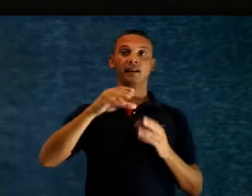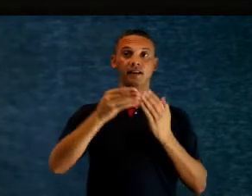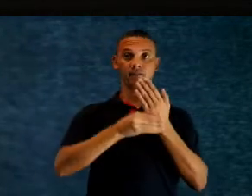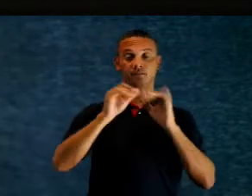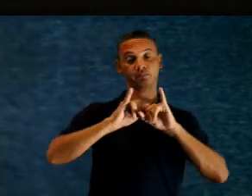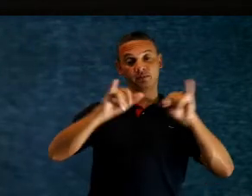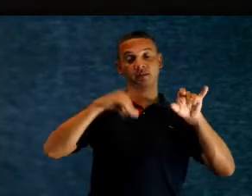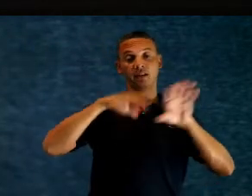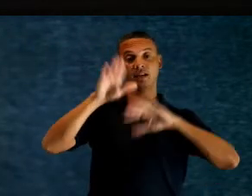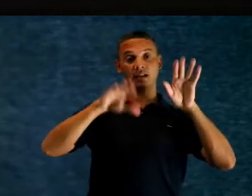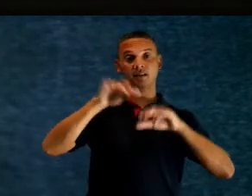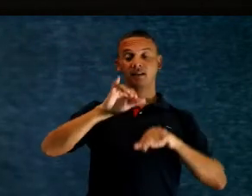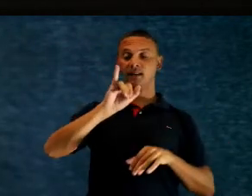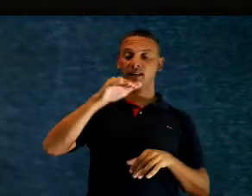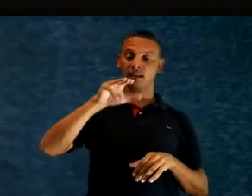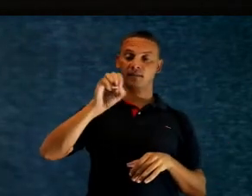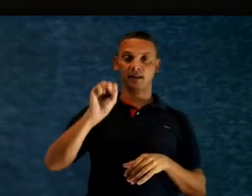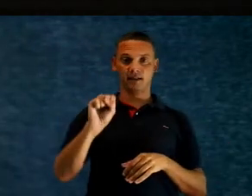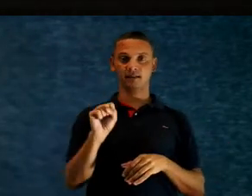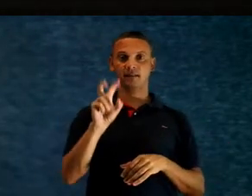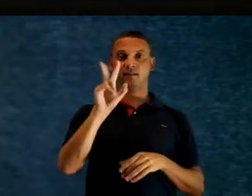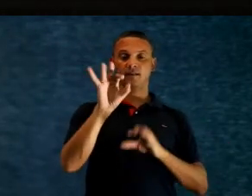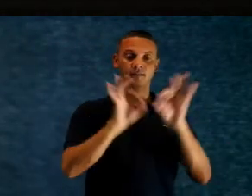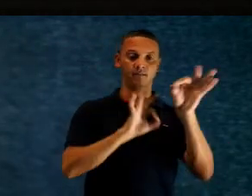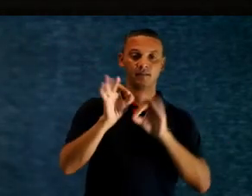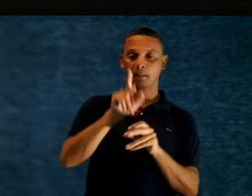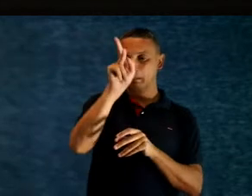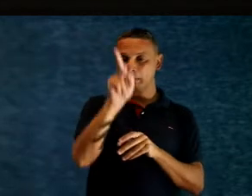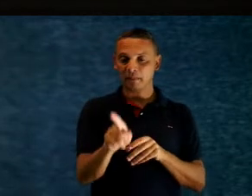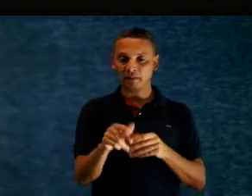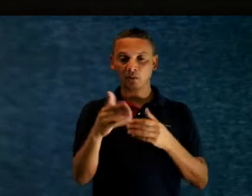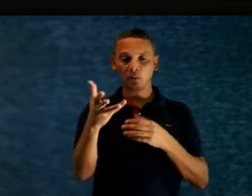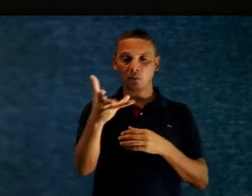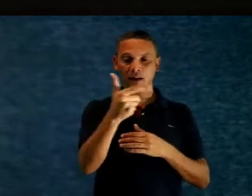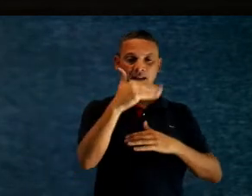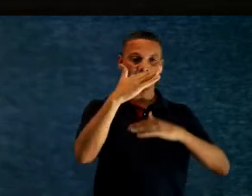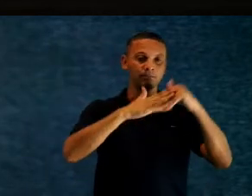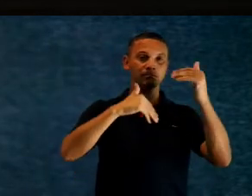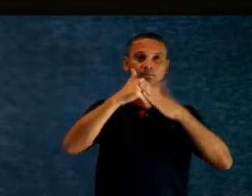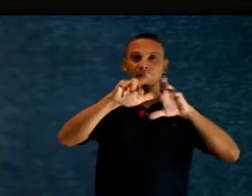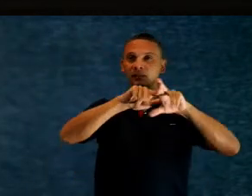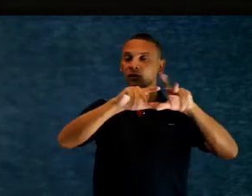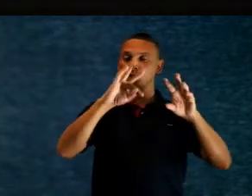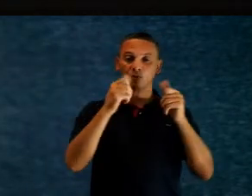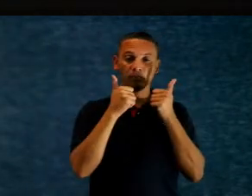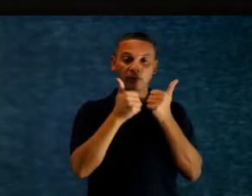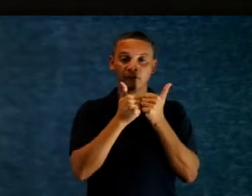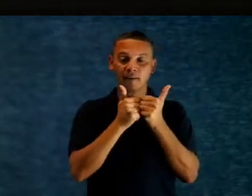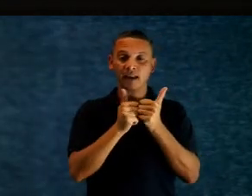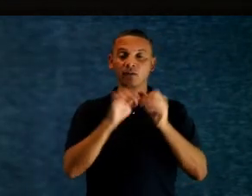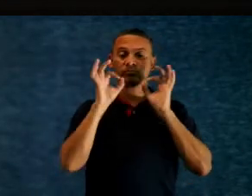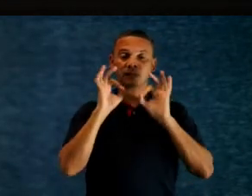muito profissionalismo. Eu creio que o Instituto Moreira Salles deva estar na programação dele